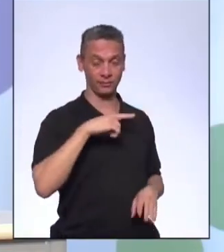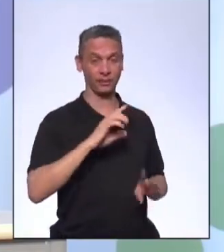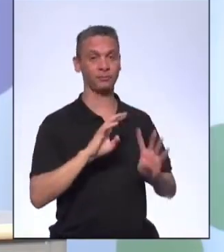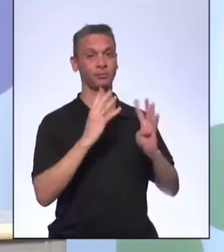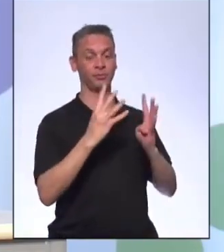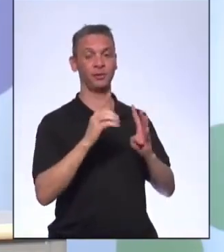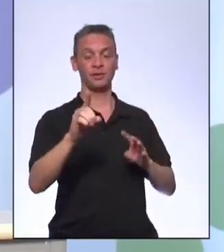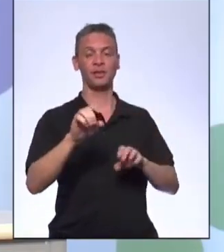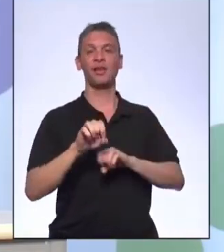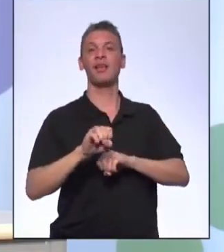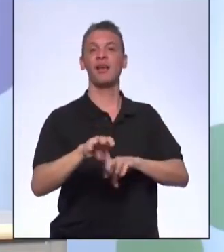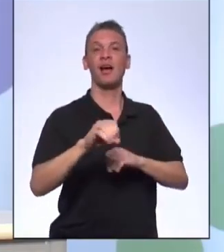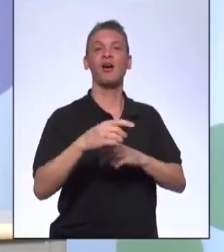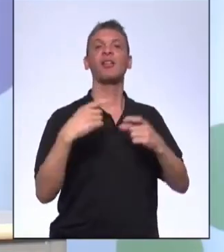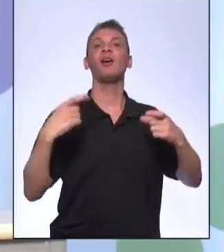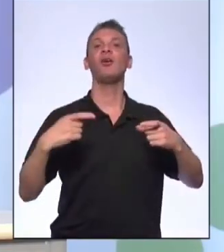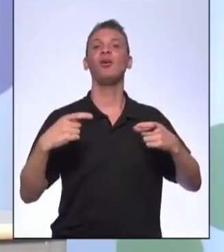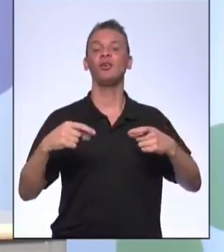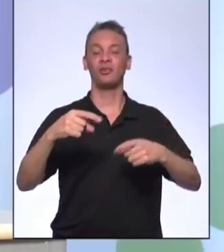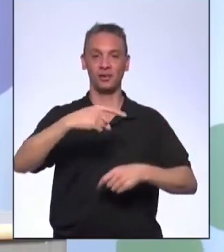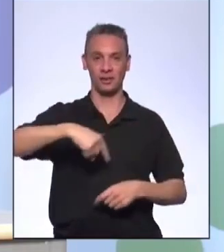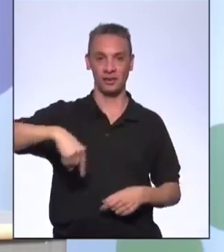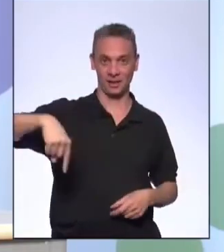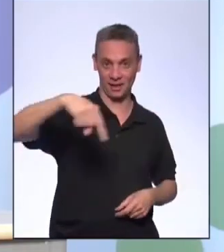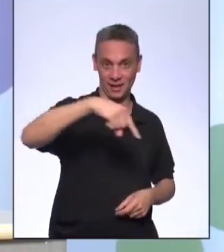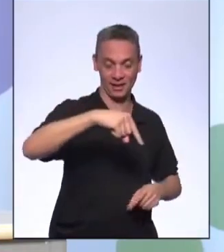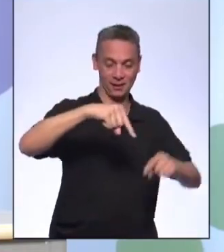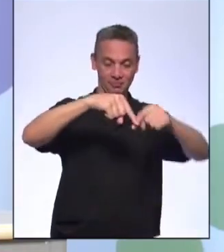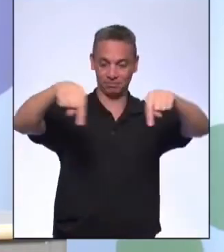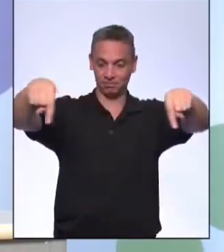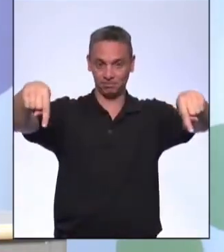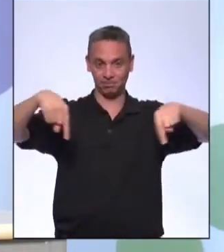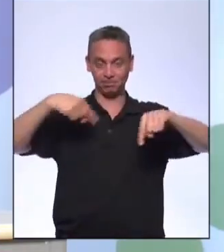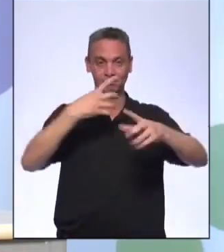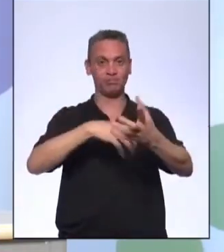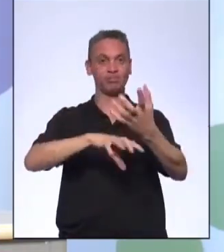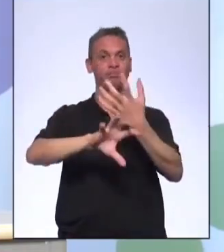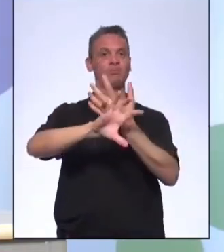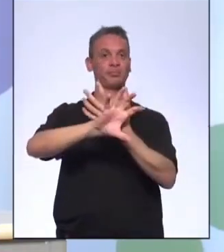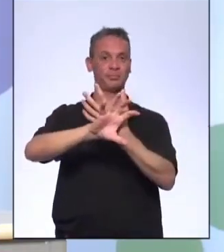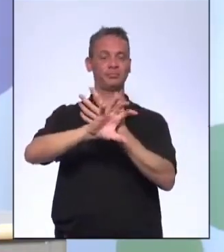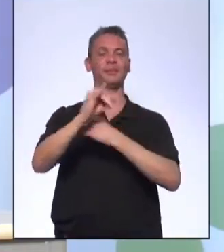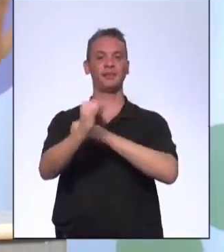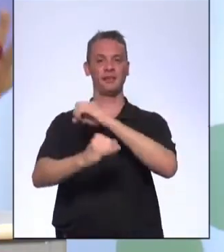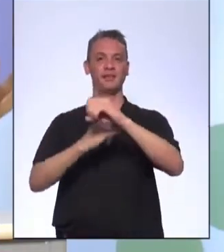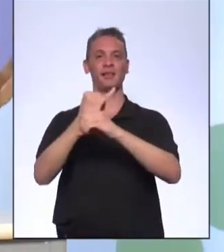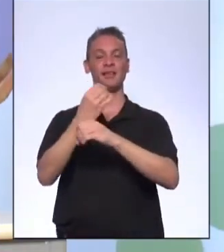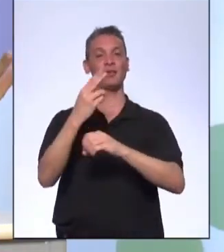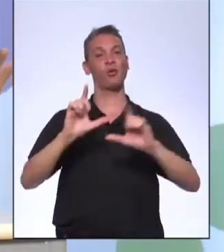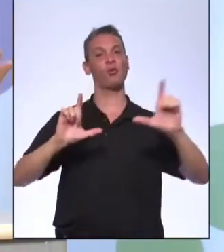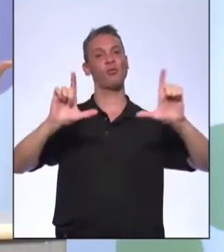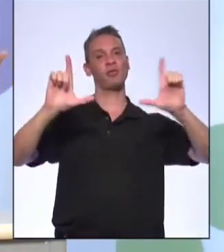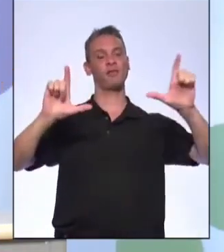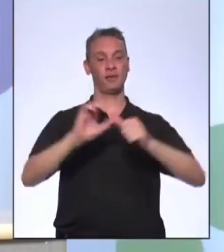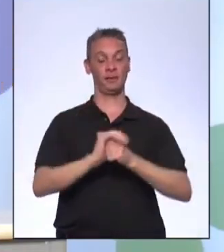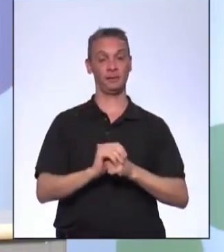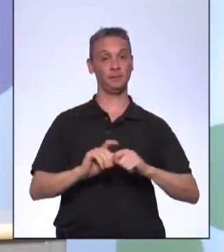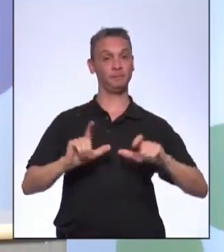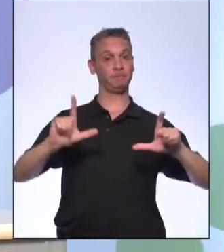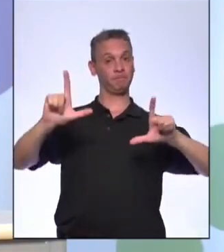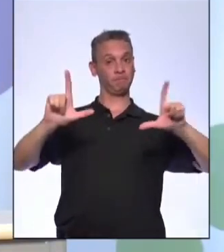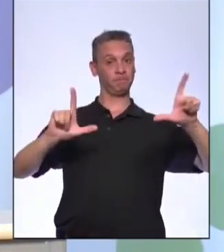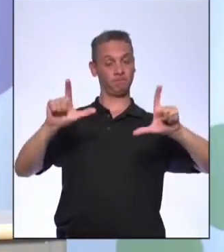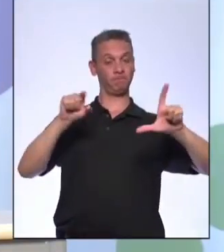feita dentro de um espaço que é transmitido através da internet ou da TV. A televisão ela